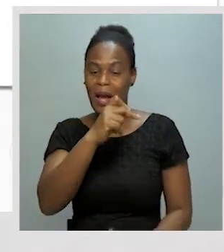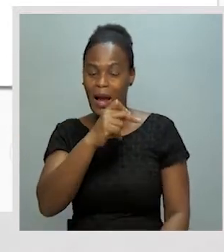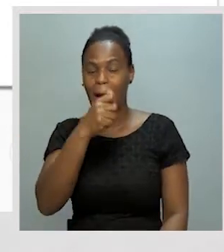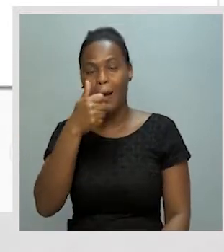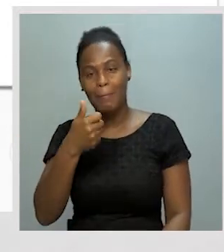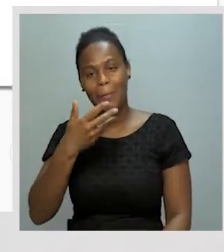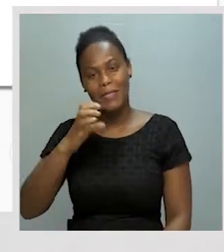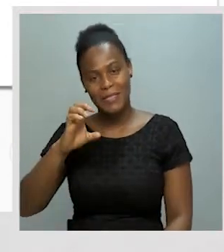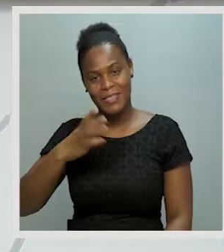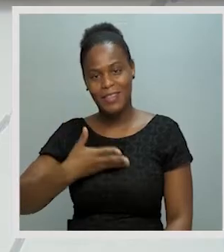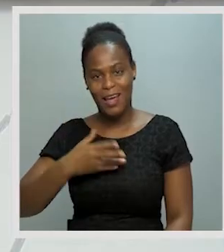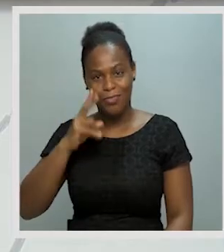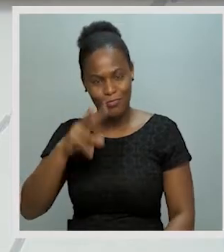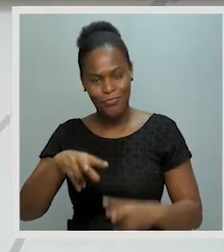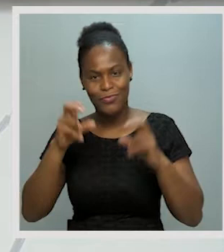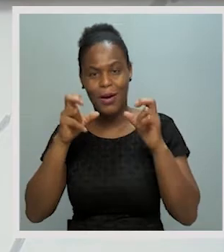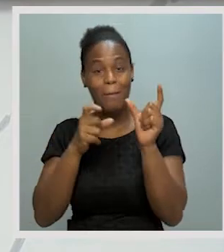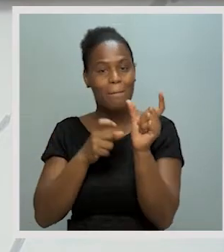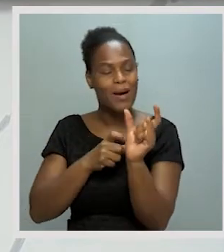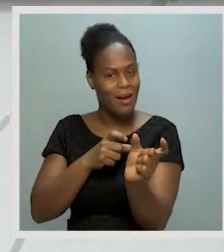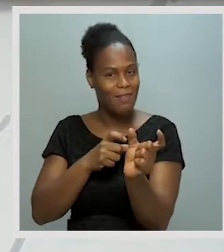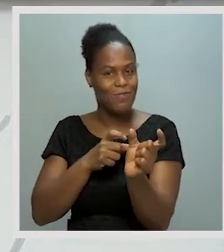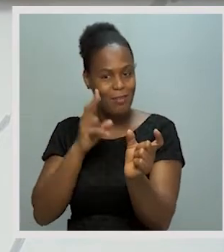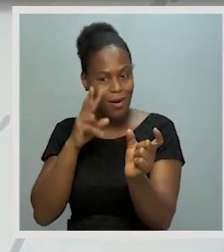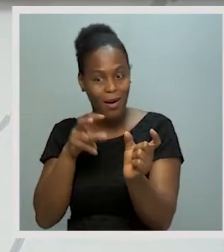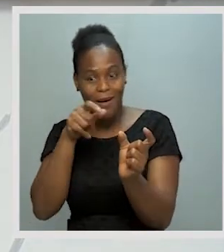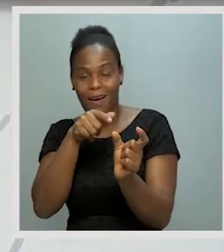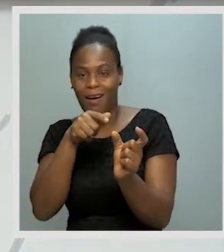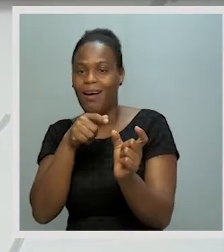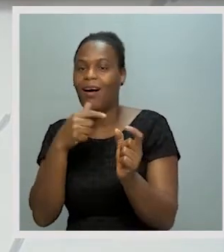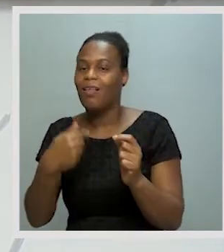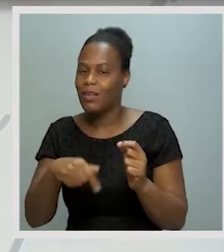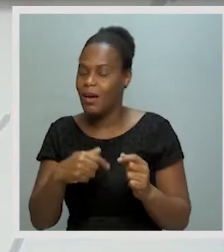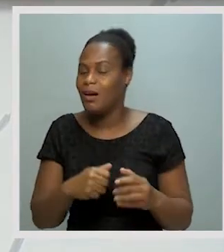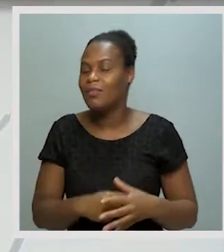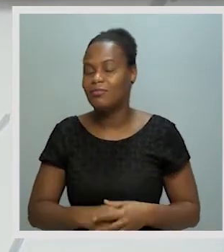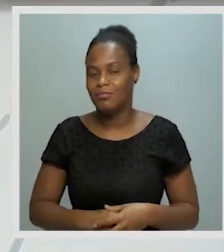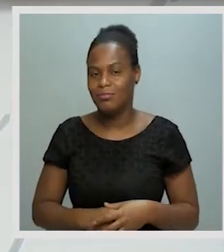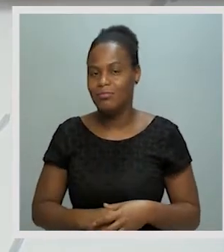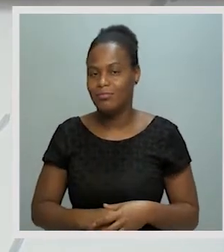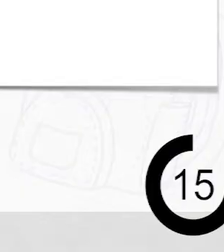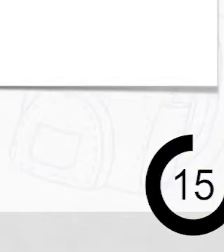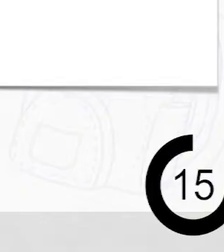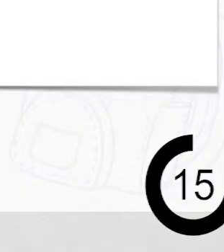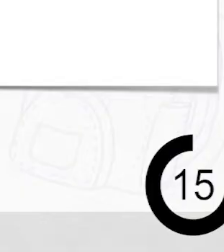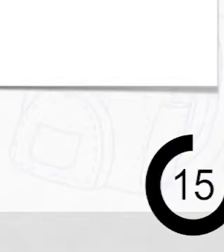lá, tentam descobrir as palavras que estão ali na tela.